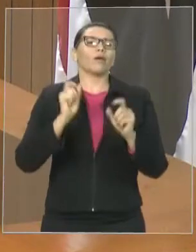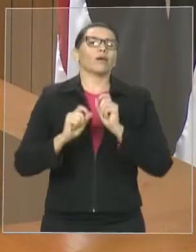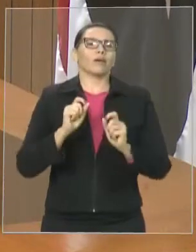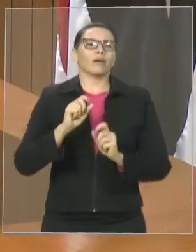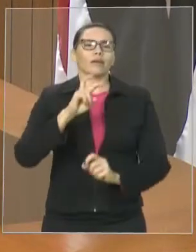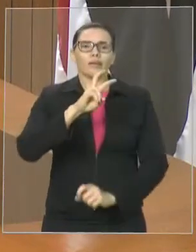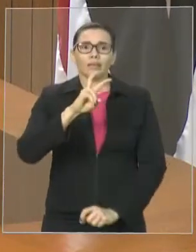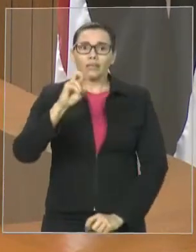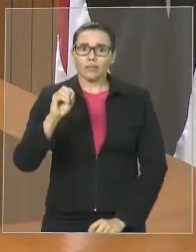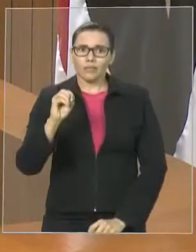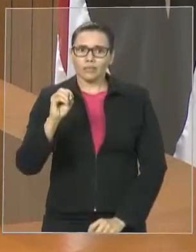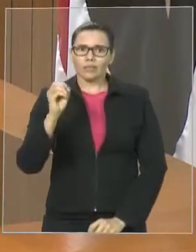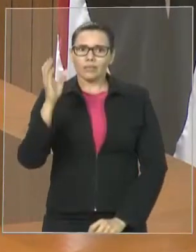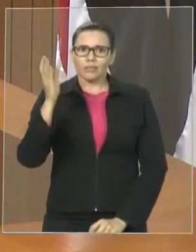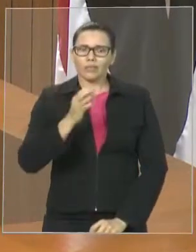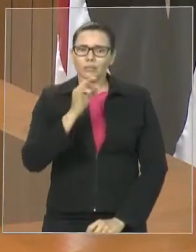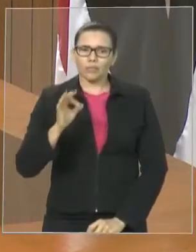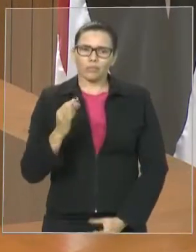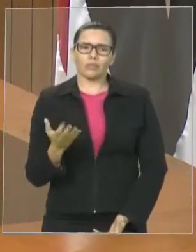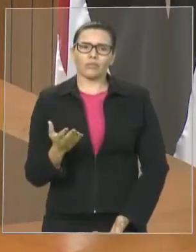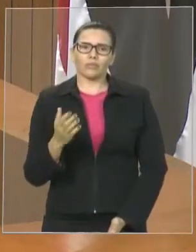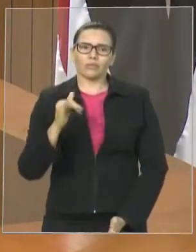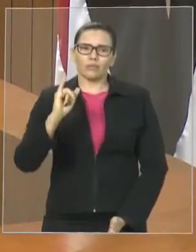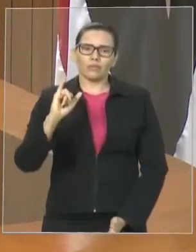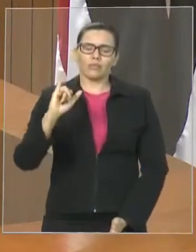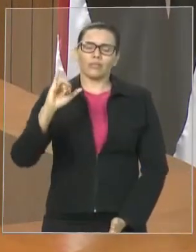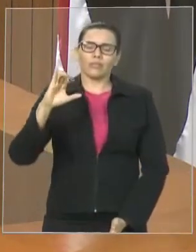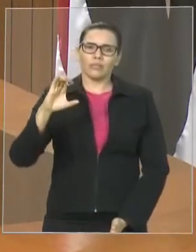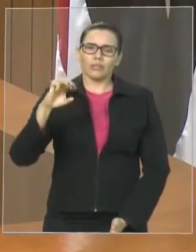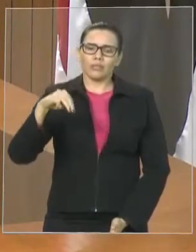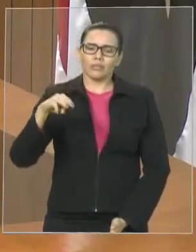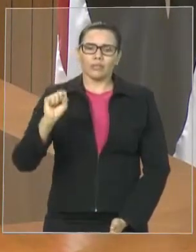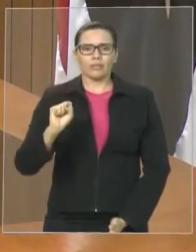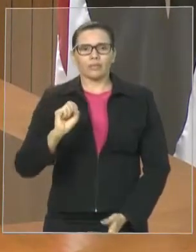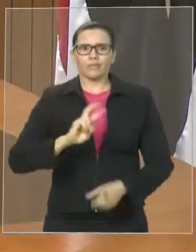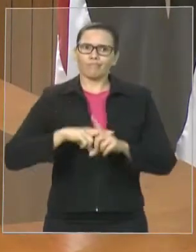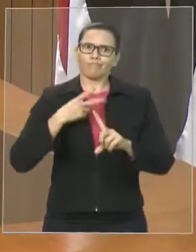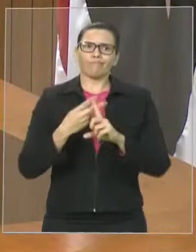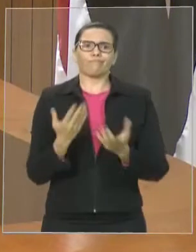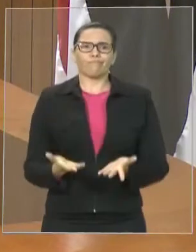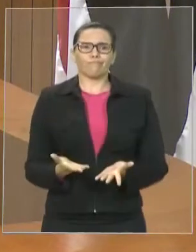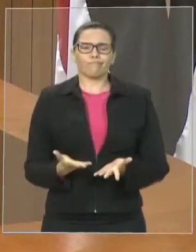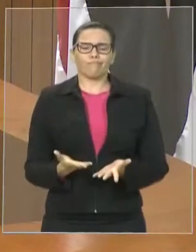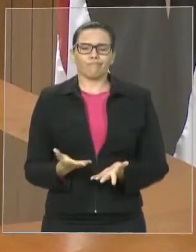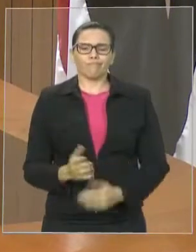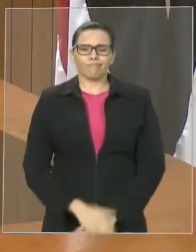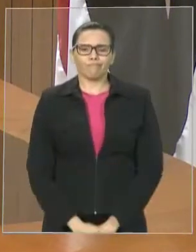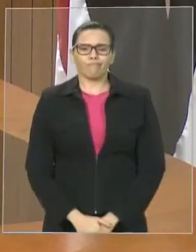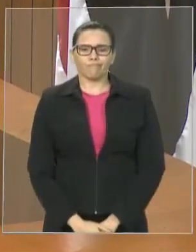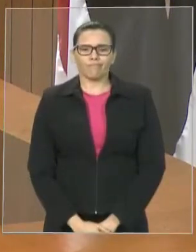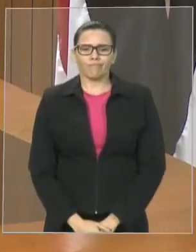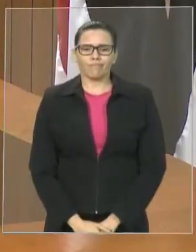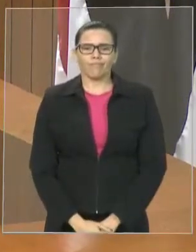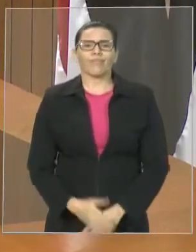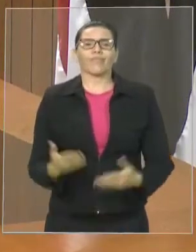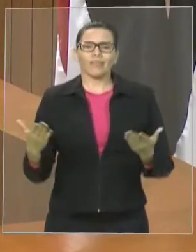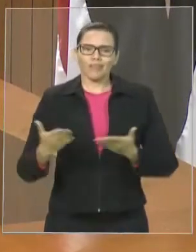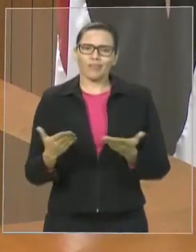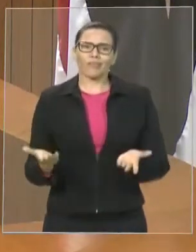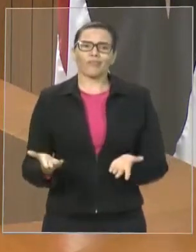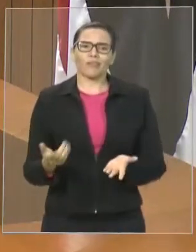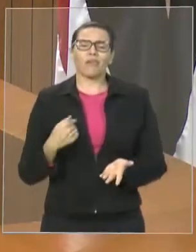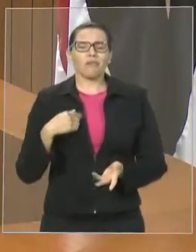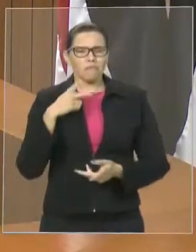à quebradeira, que isso ia levar à inadimplência, e qual não é a certeza que nós tínhamos quando